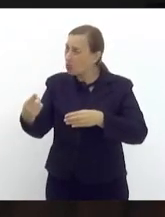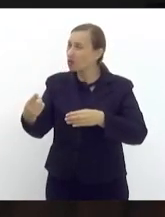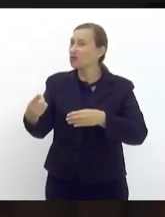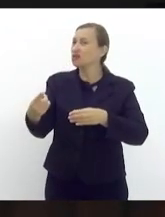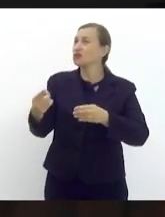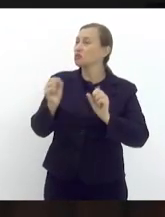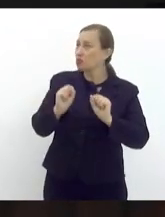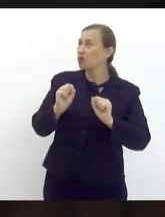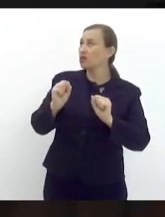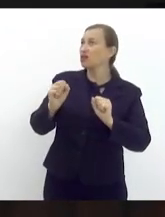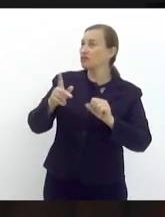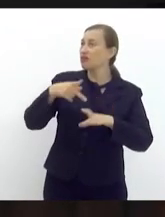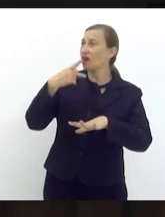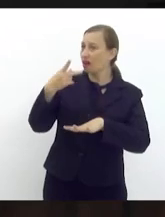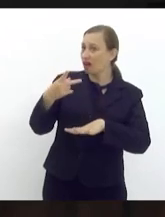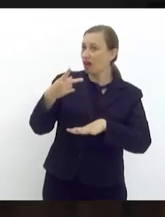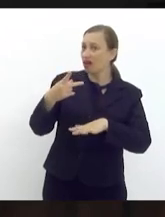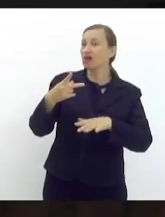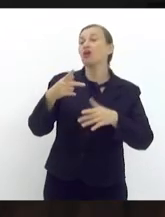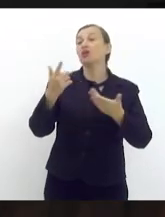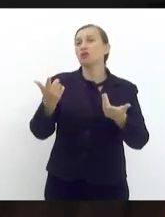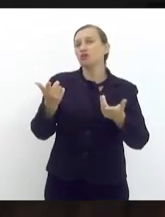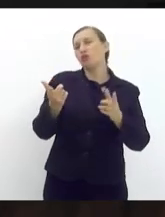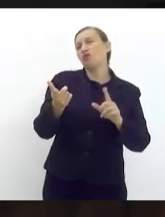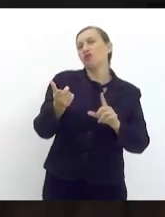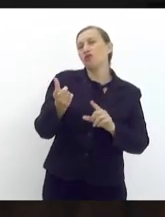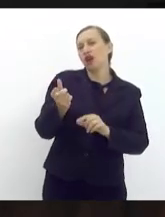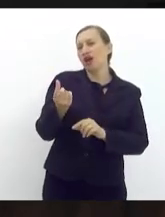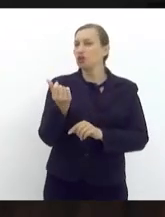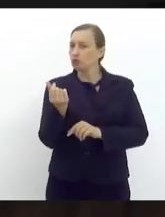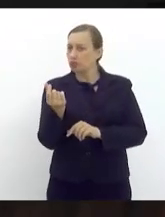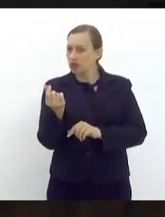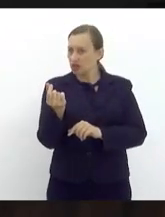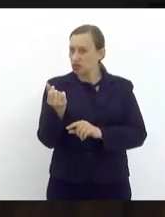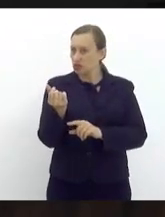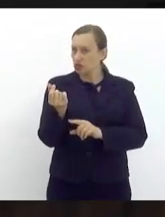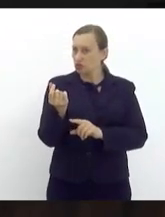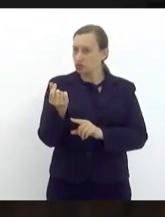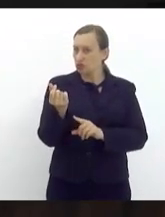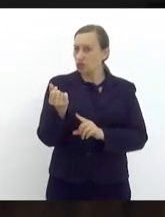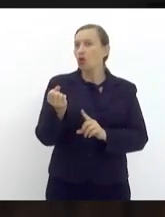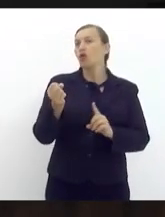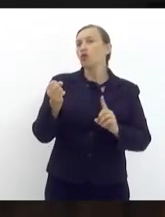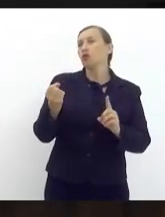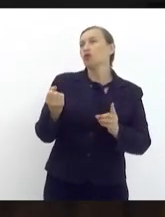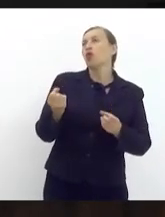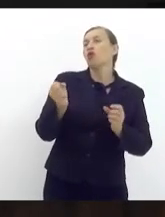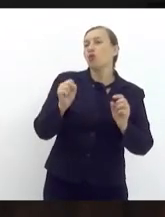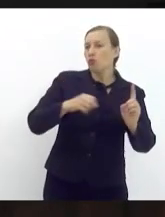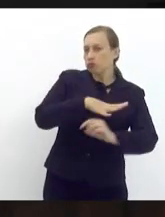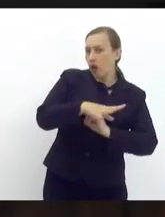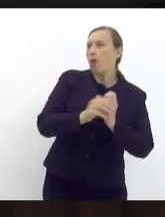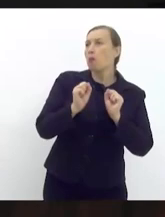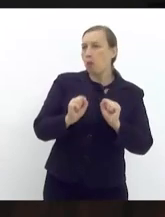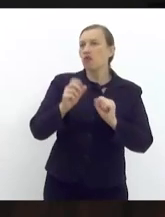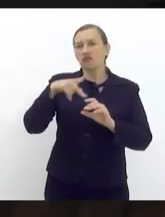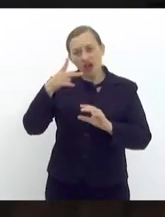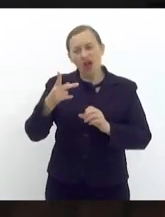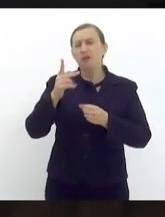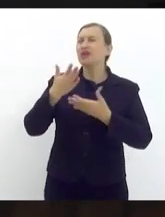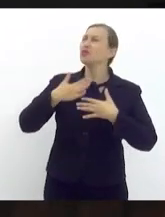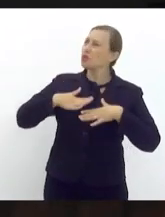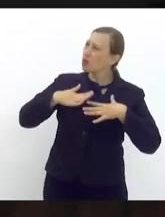oportuno da tarifa social que está na pauta de hoje, vocês, como direito da população, podem se manifestar à vontade. Só, por